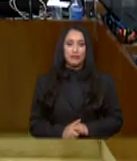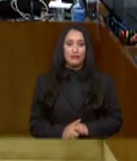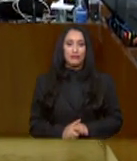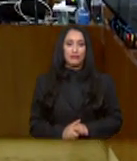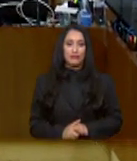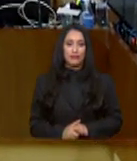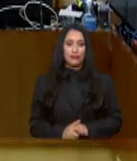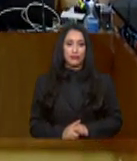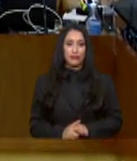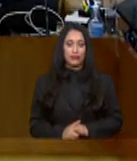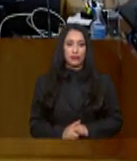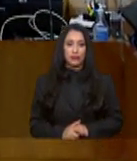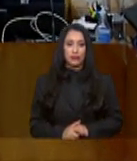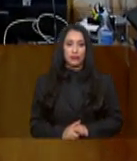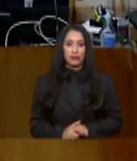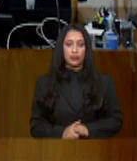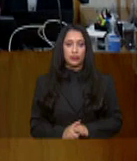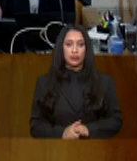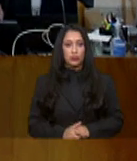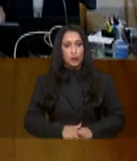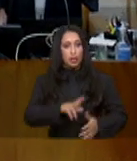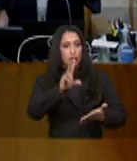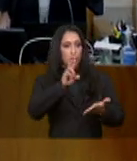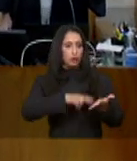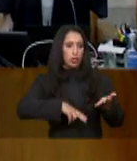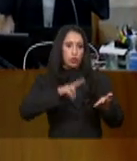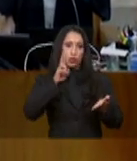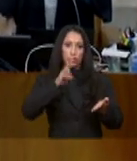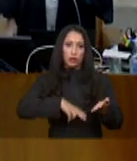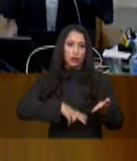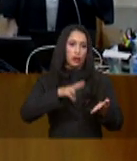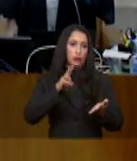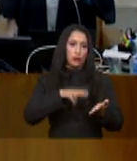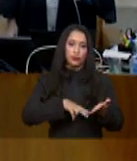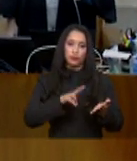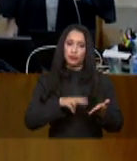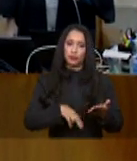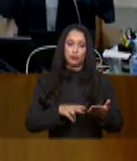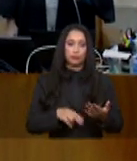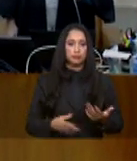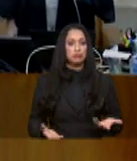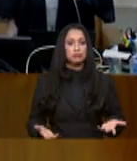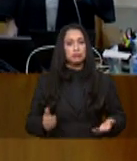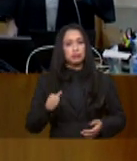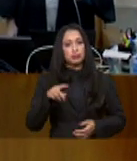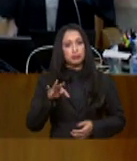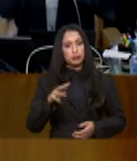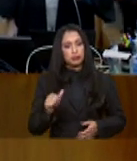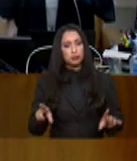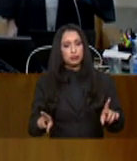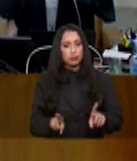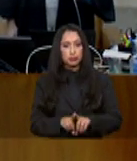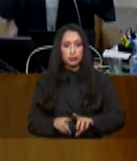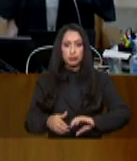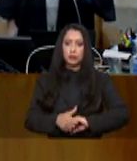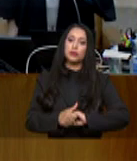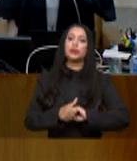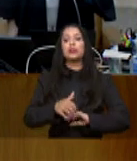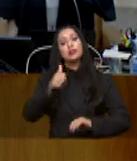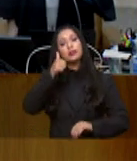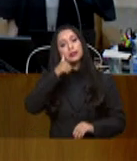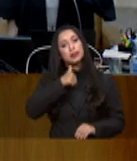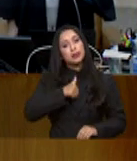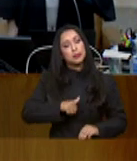com a leitura da ata da sessão anterior. Antes, porém, quero cumprimentar senhoras